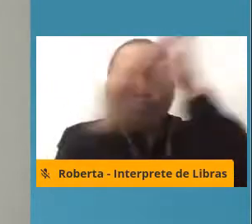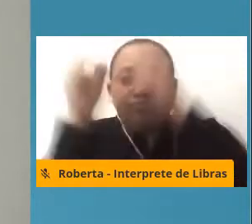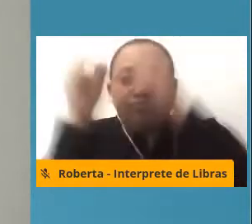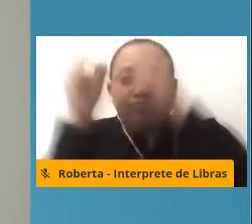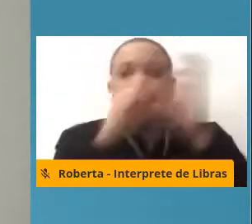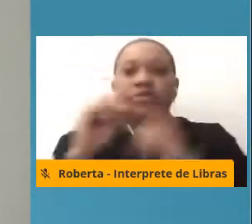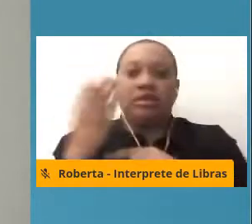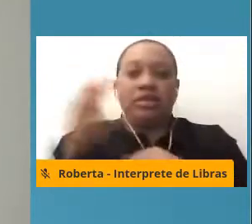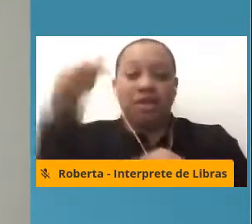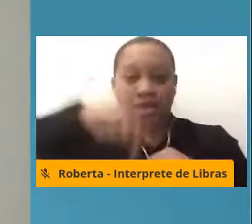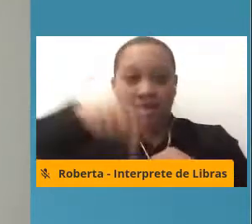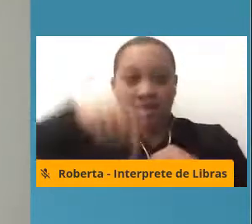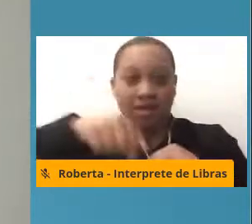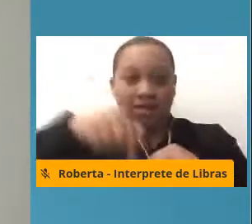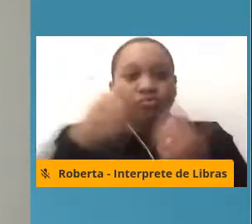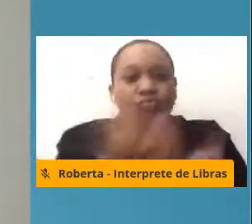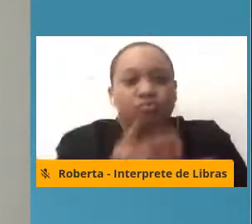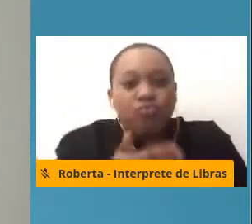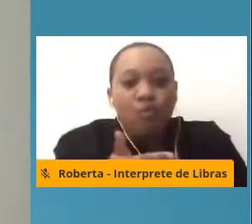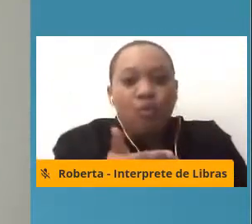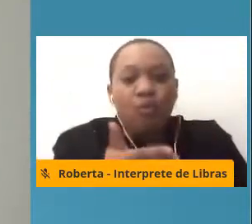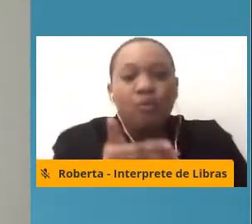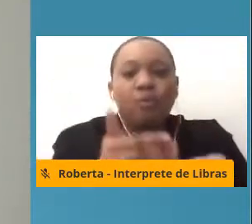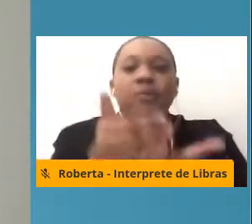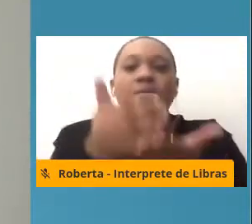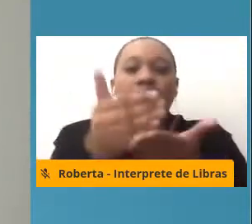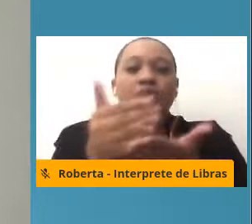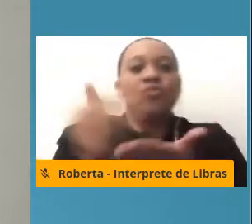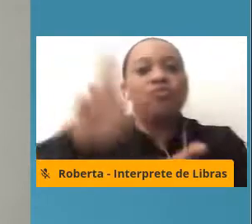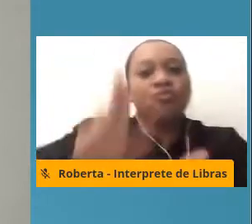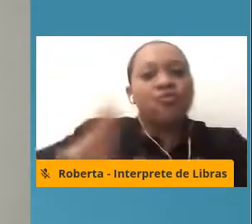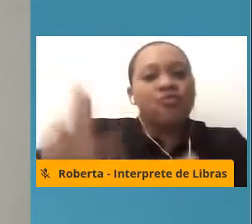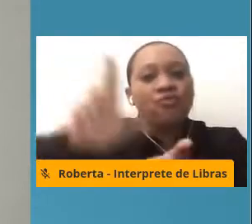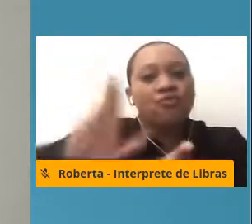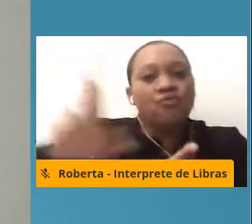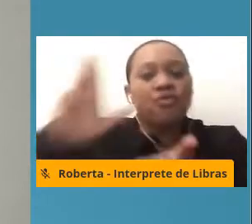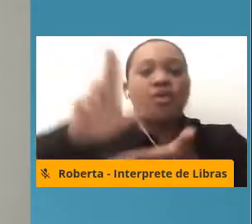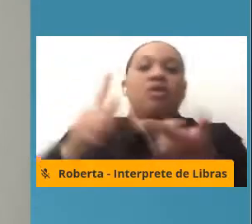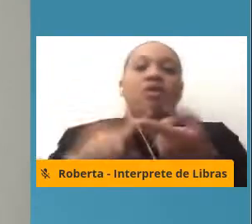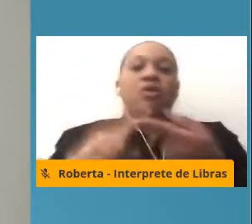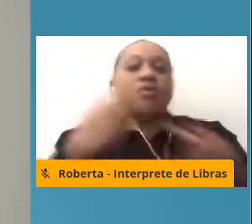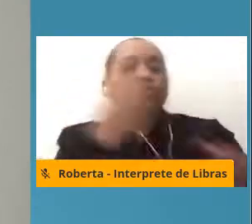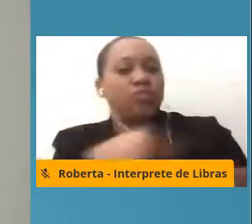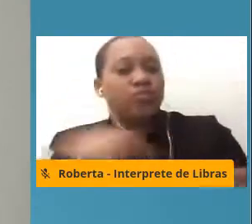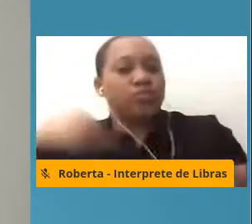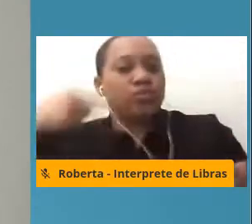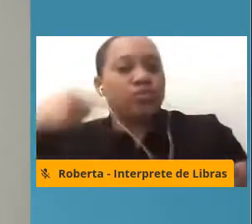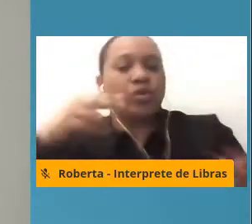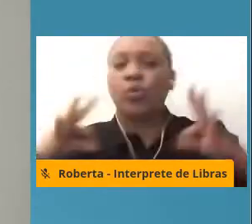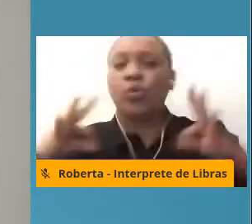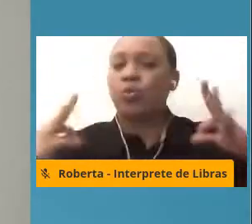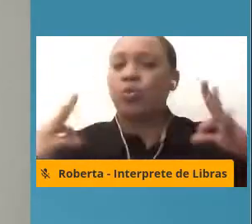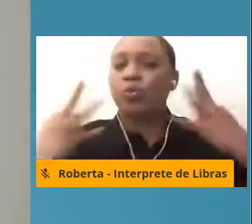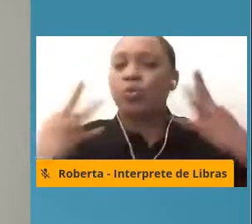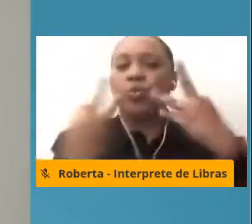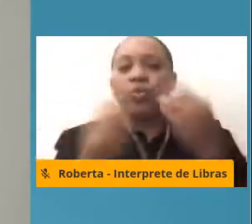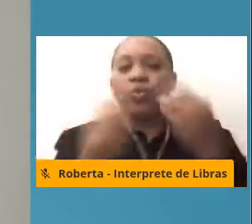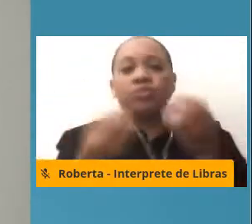uma semente, né, para a Uncisal, para a UFAL, para todas as instituições de ensino superior do nosso